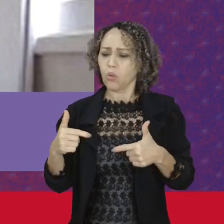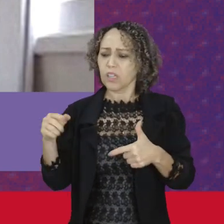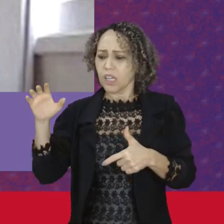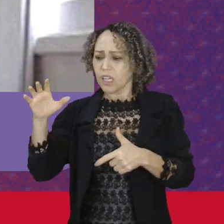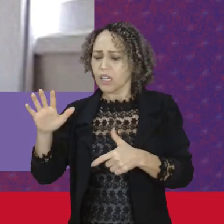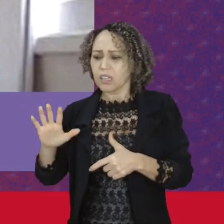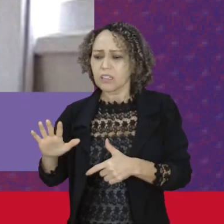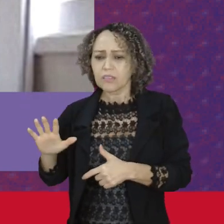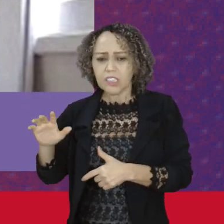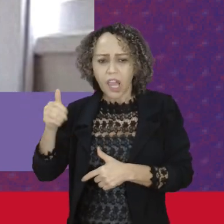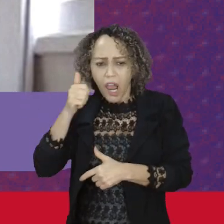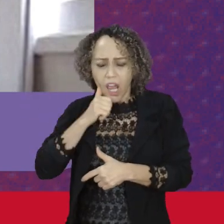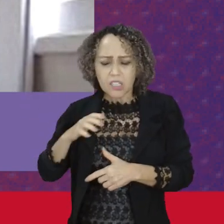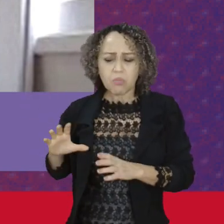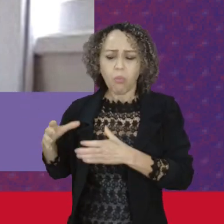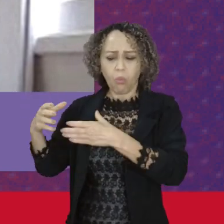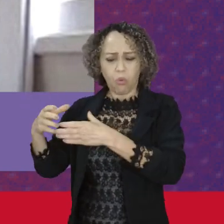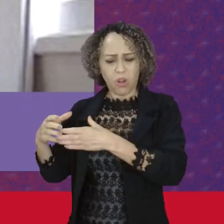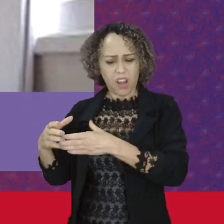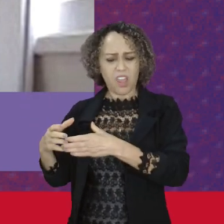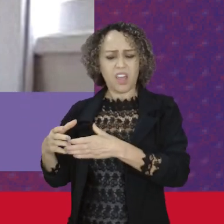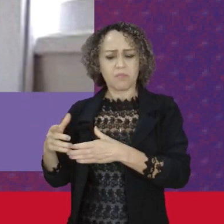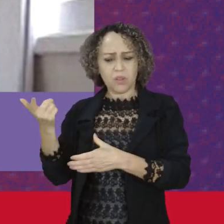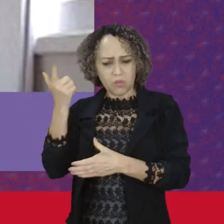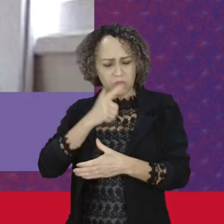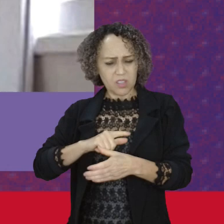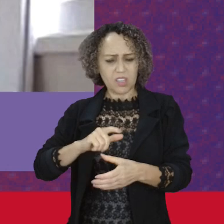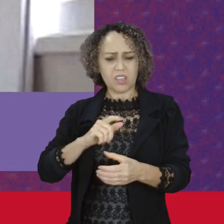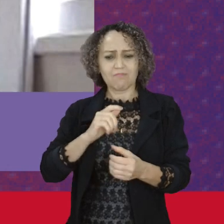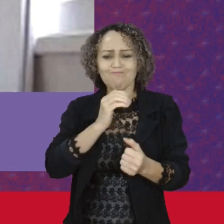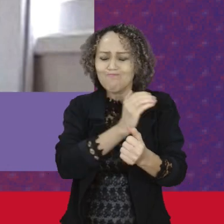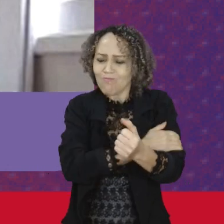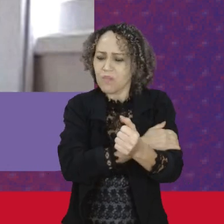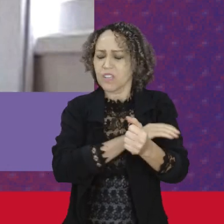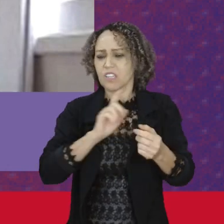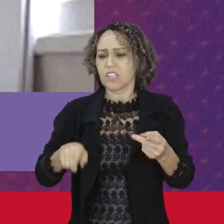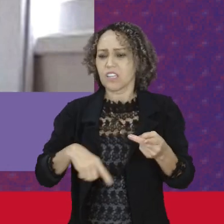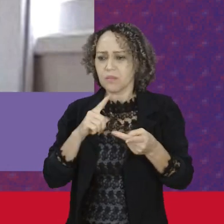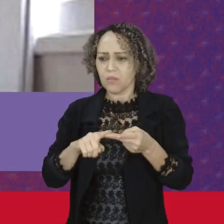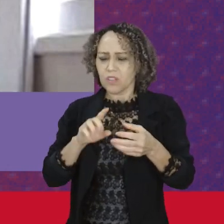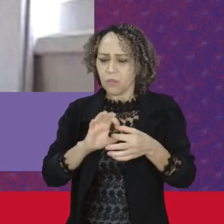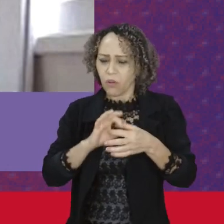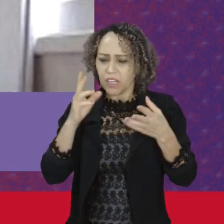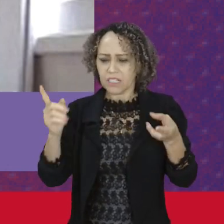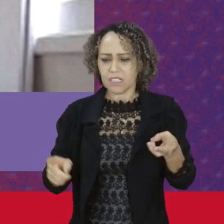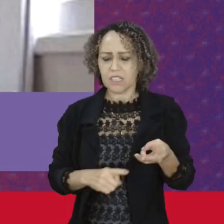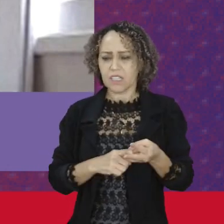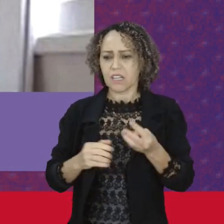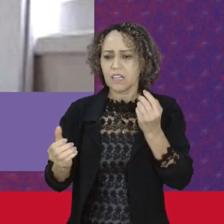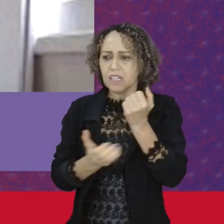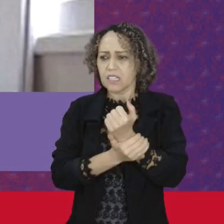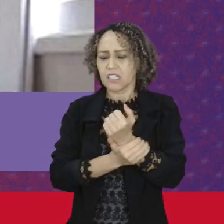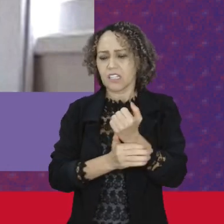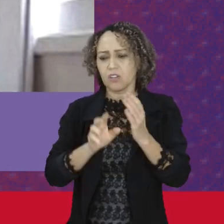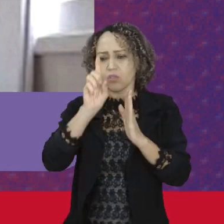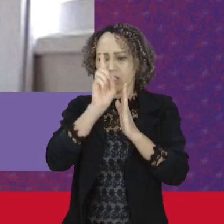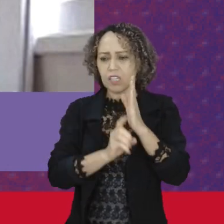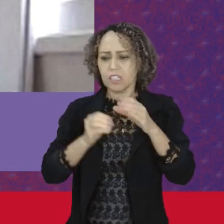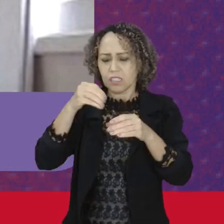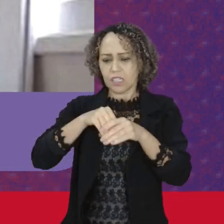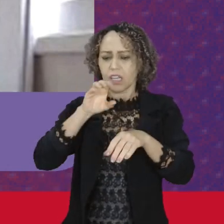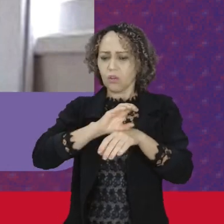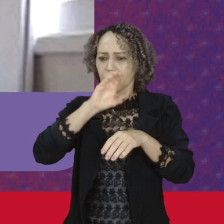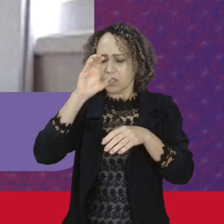pela democracia, pelo fim do patriarcado, pela garantia de direitos na Constituinte, contra a